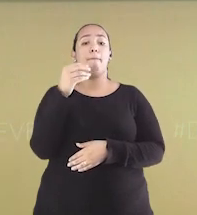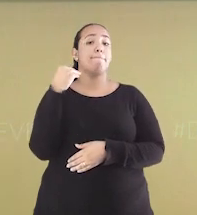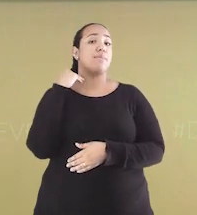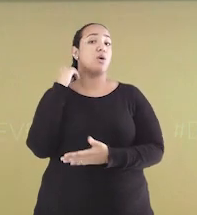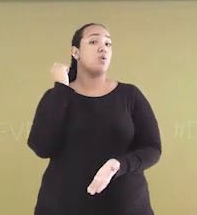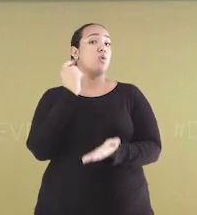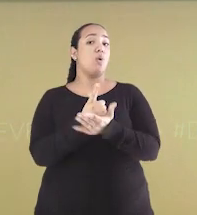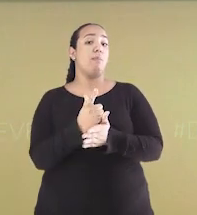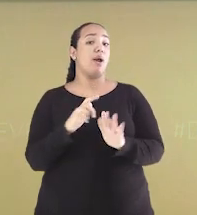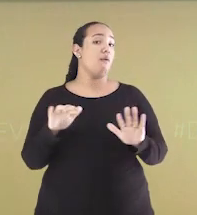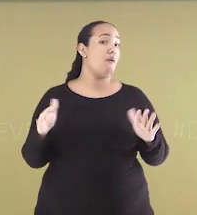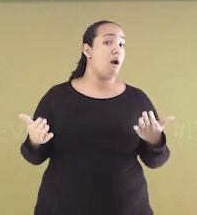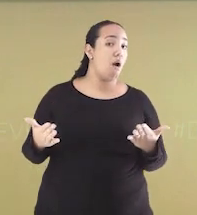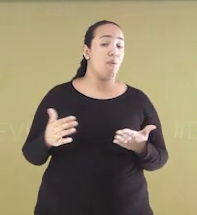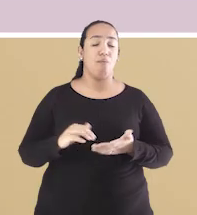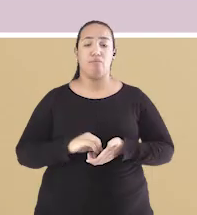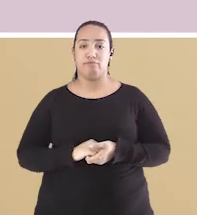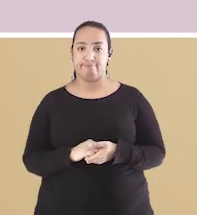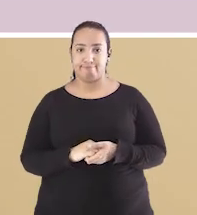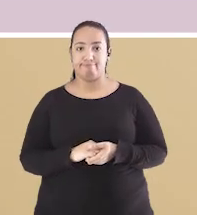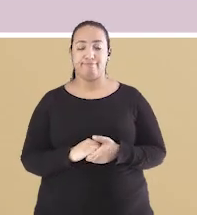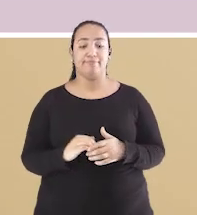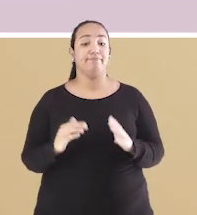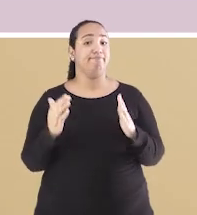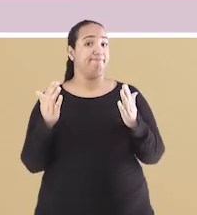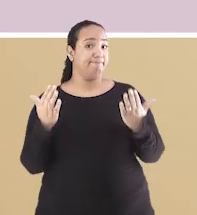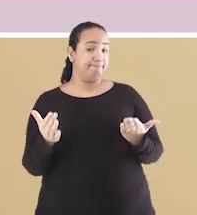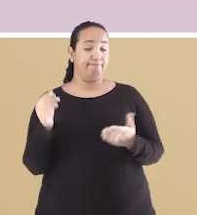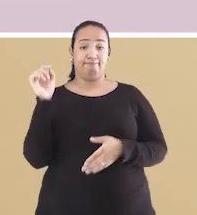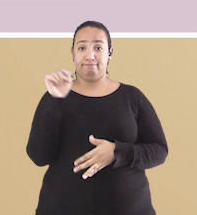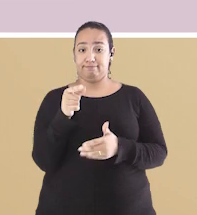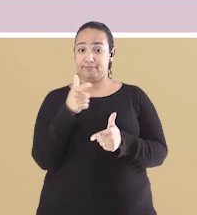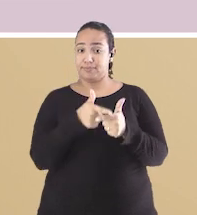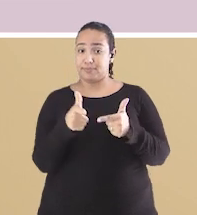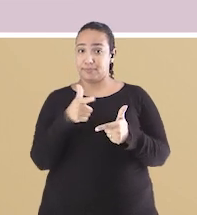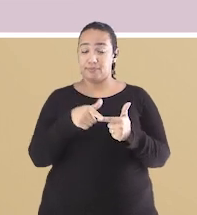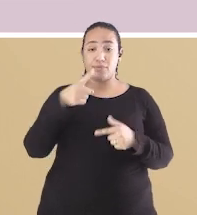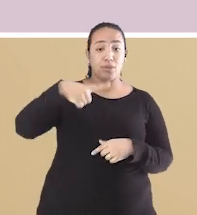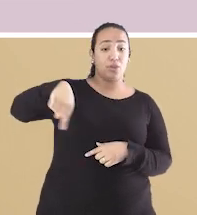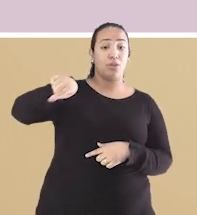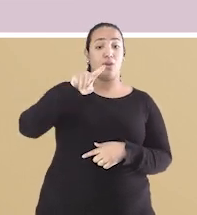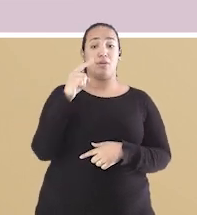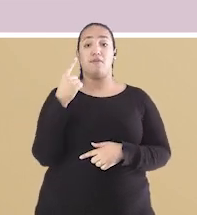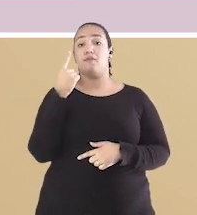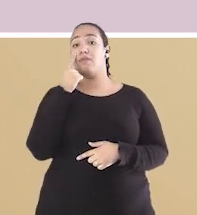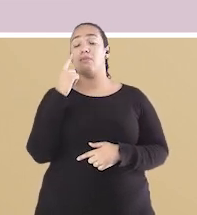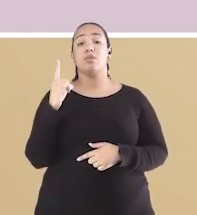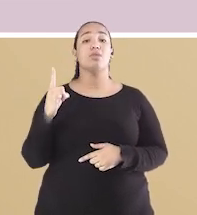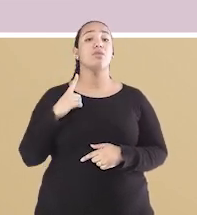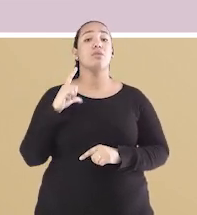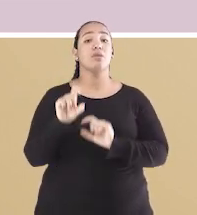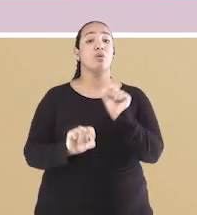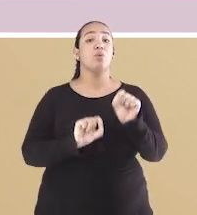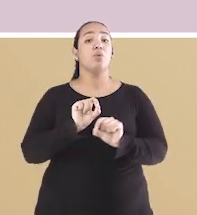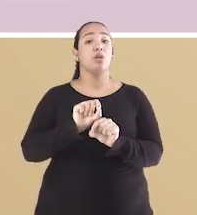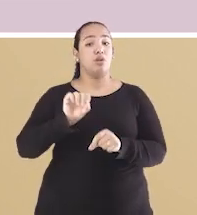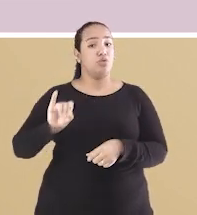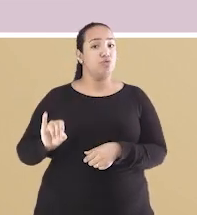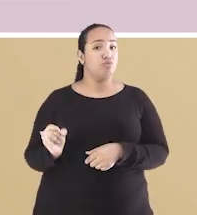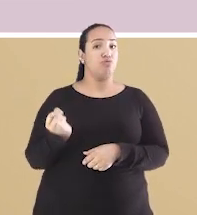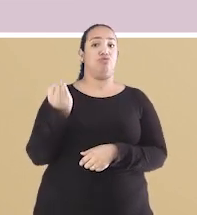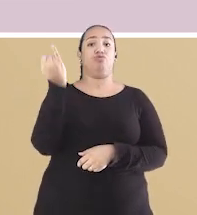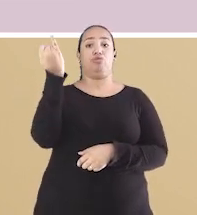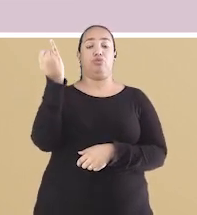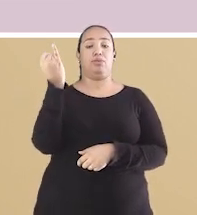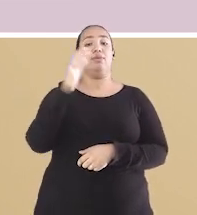pelo banco? Vamos ver? Nessa situação, nós vemos o surgimento dos juros, que são utilizados